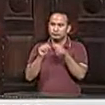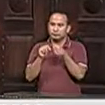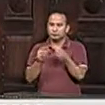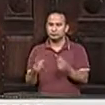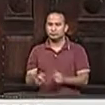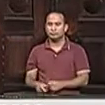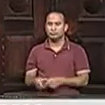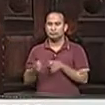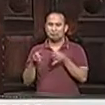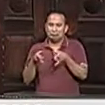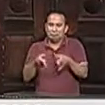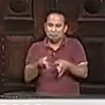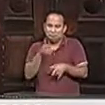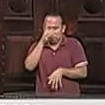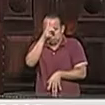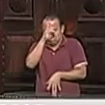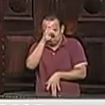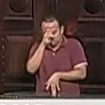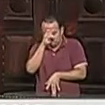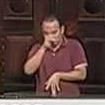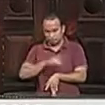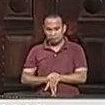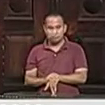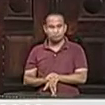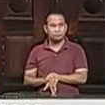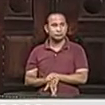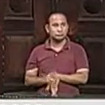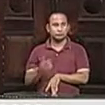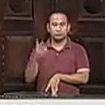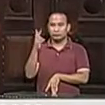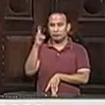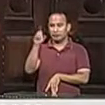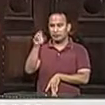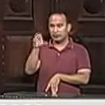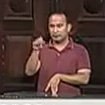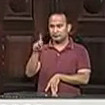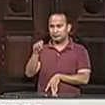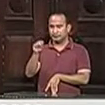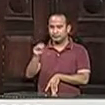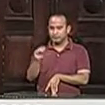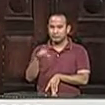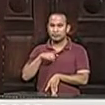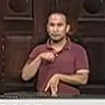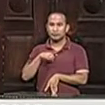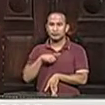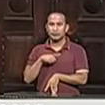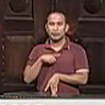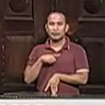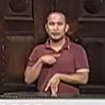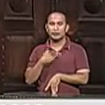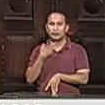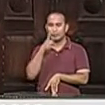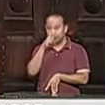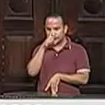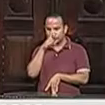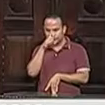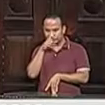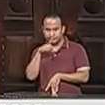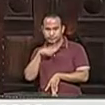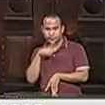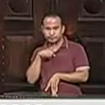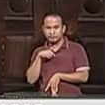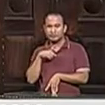de internação. No caso desses 2 CAPs em situação de risco devido à